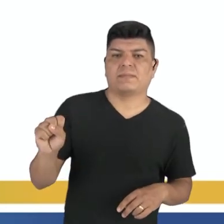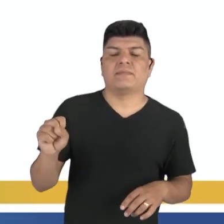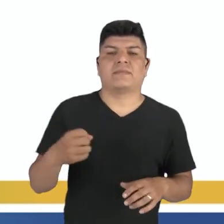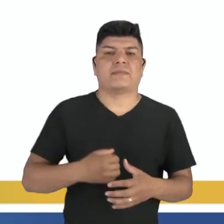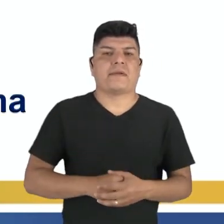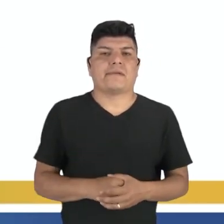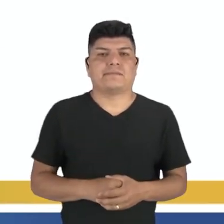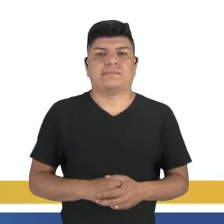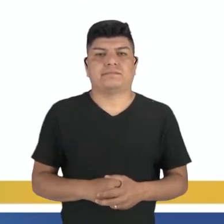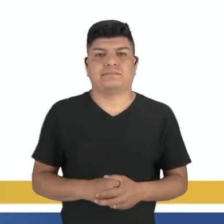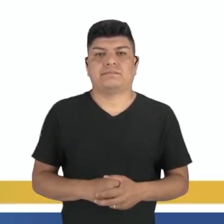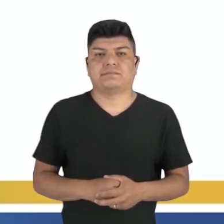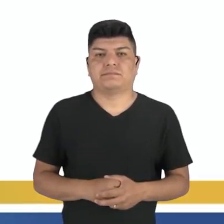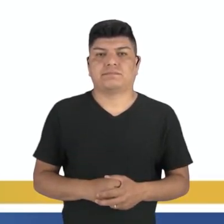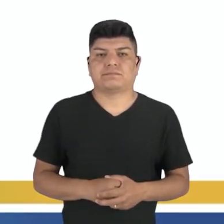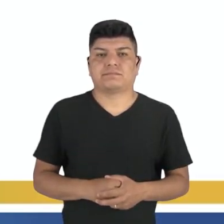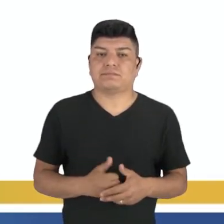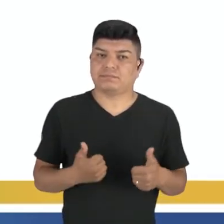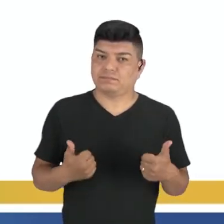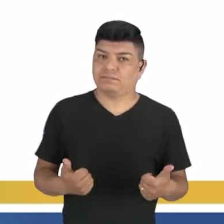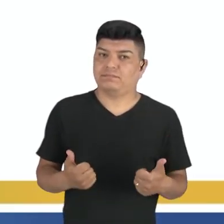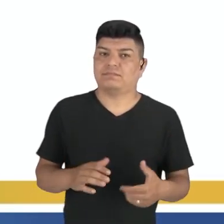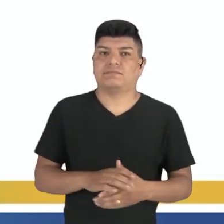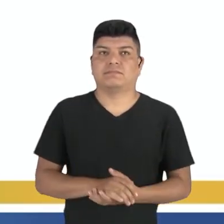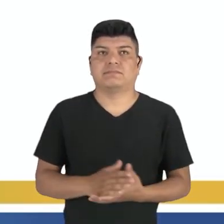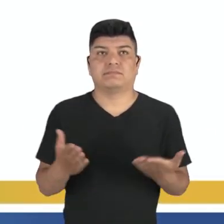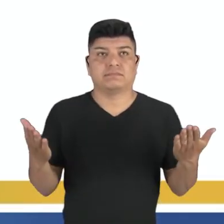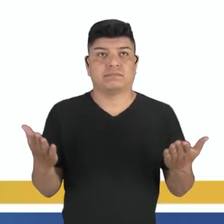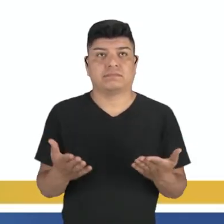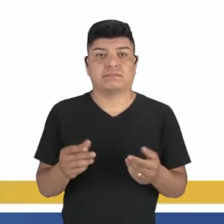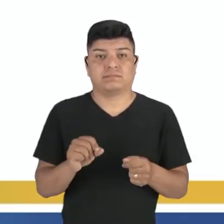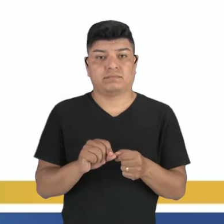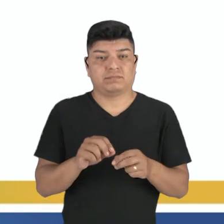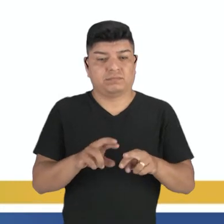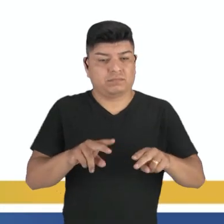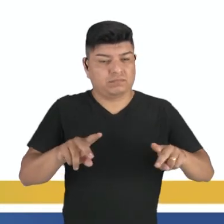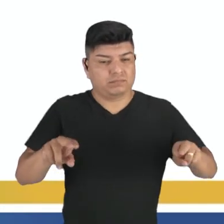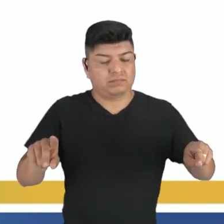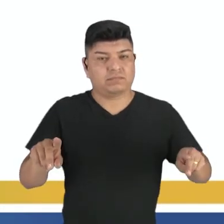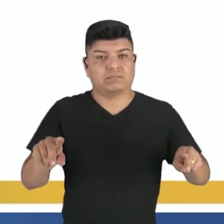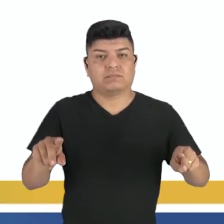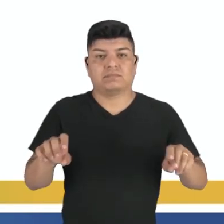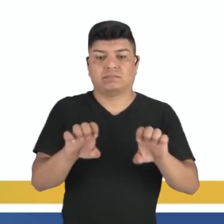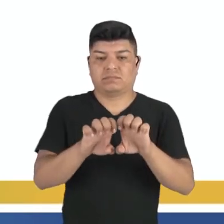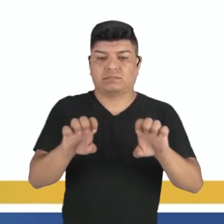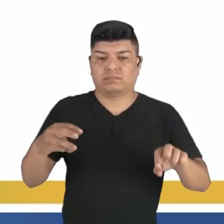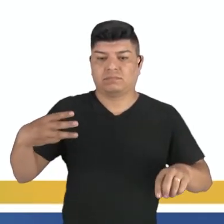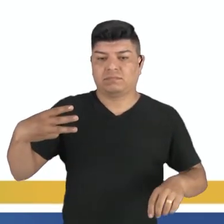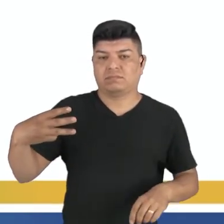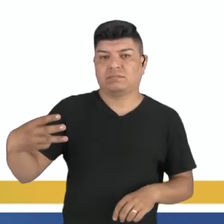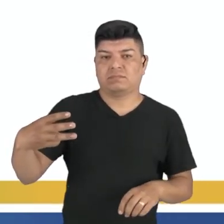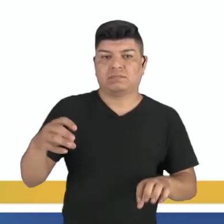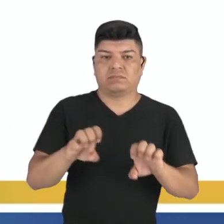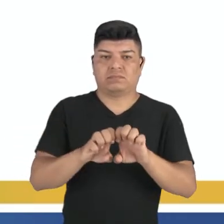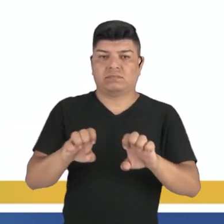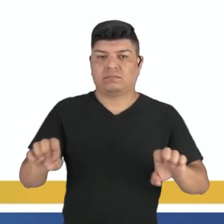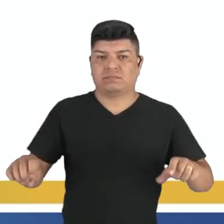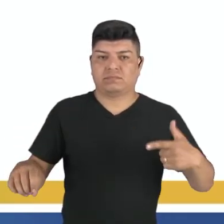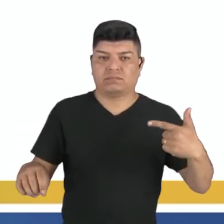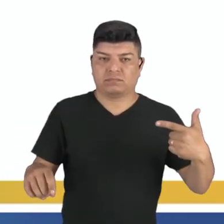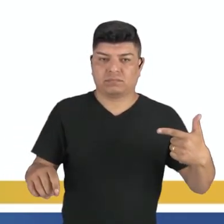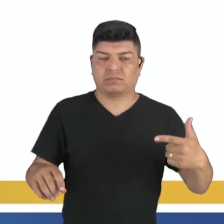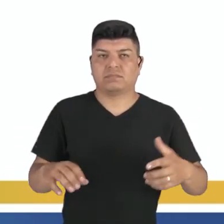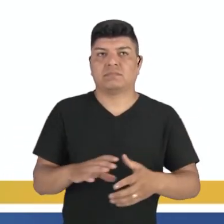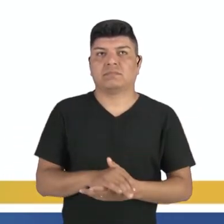1278,8888. Muito bem, agora nós faremos a diferença, né, entre a equação 3 e a equação 2.